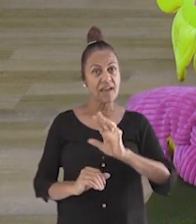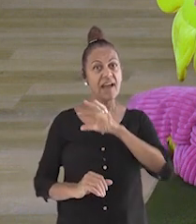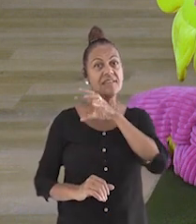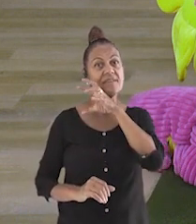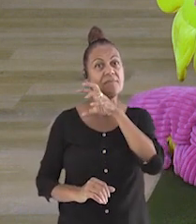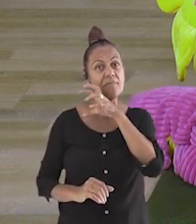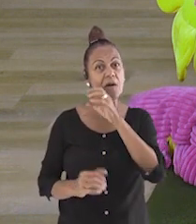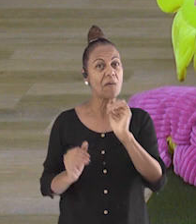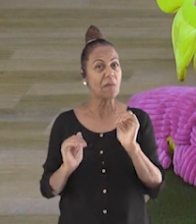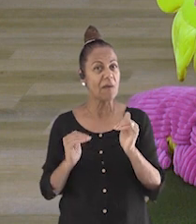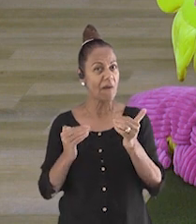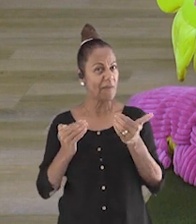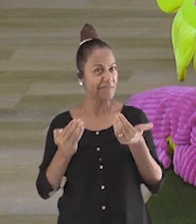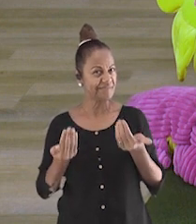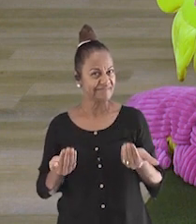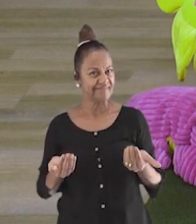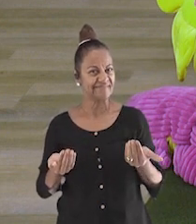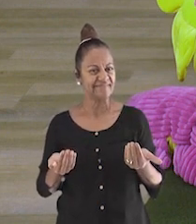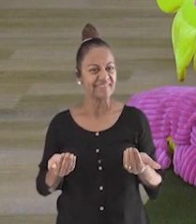o animal.